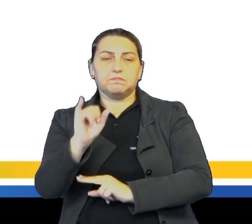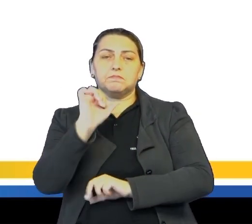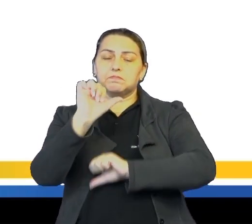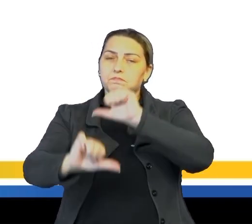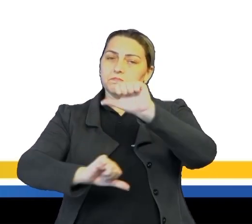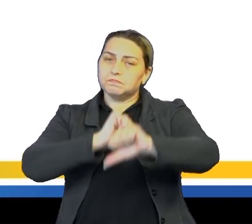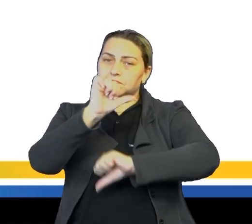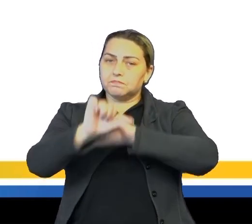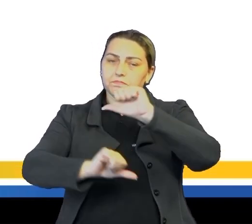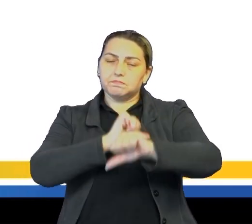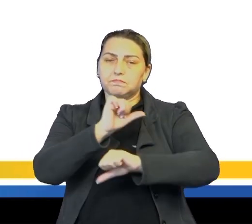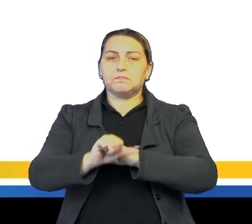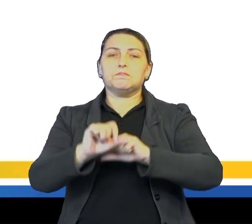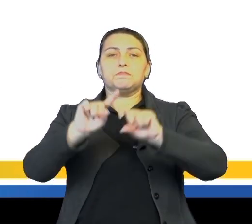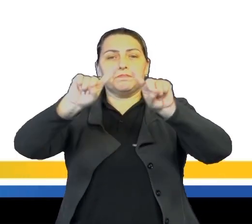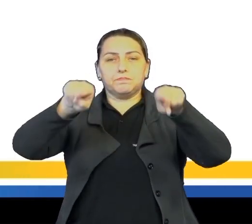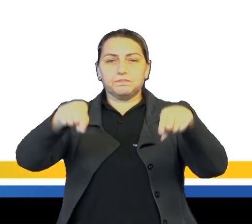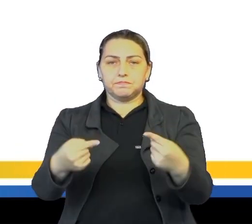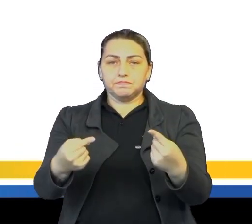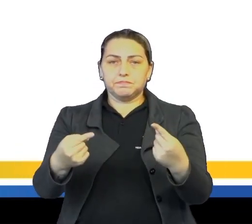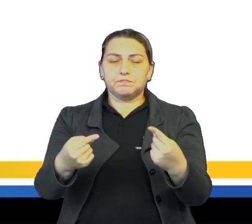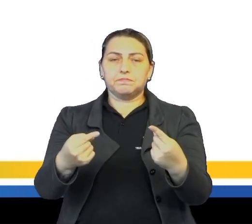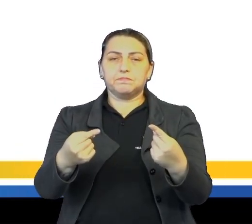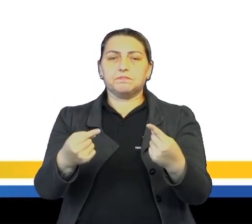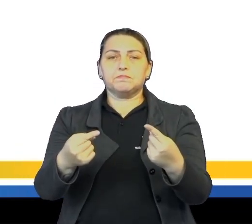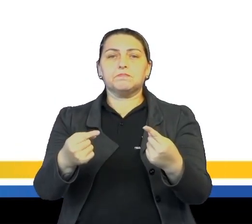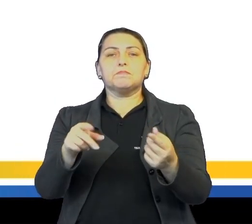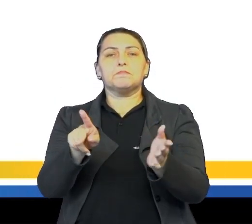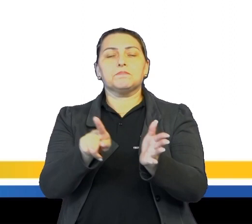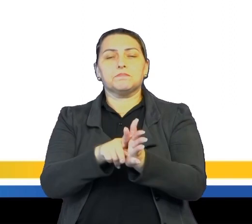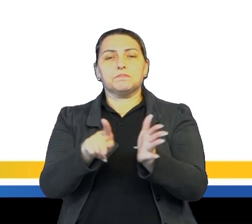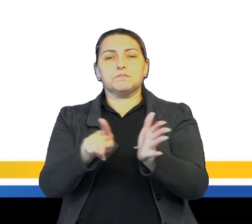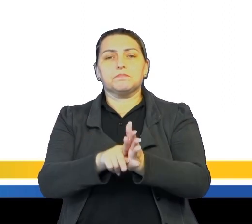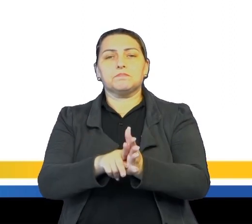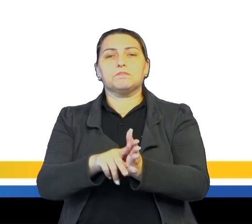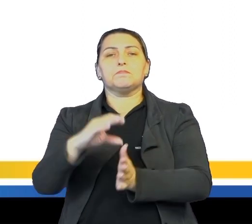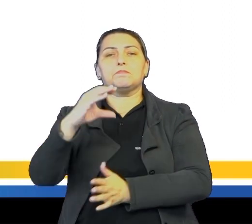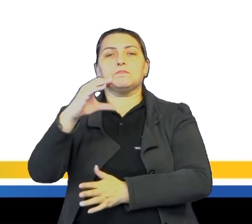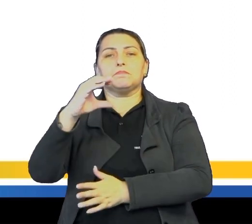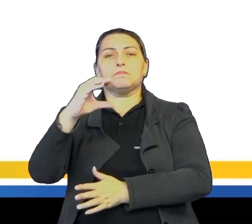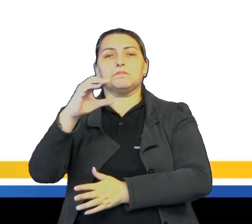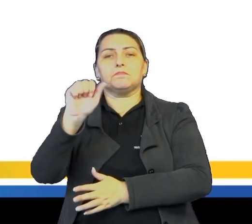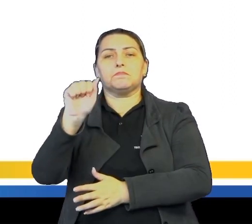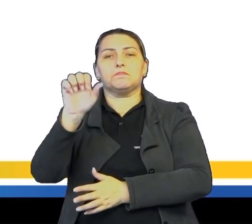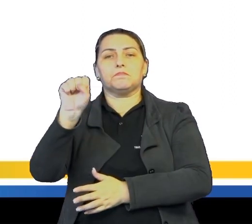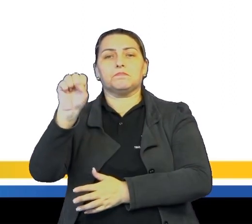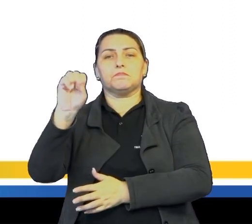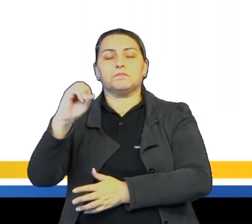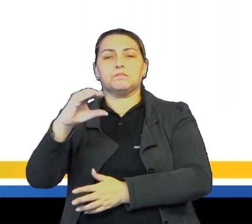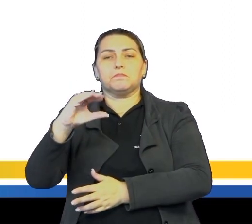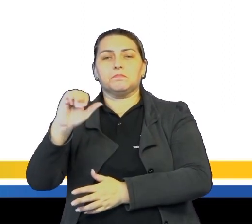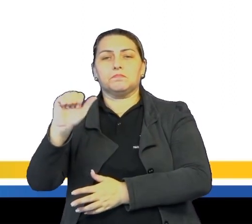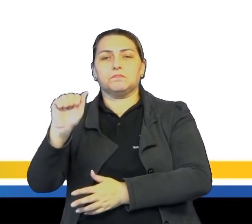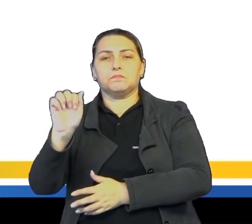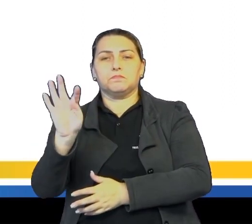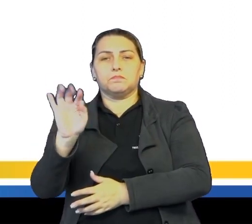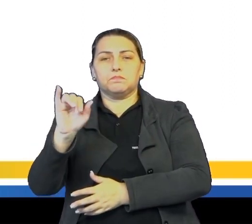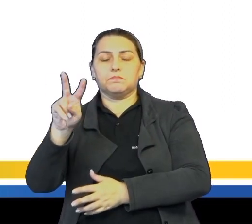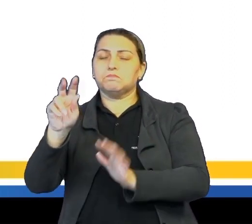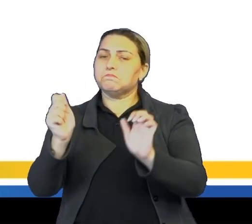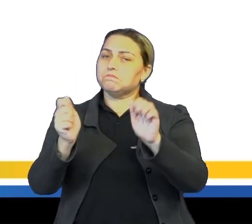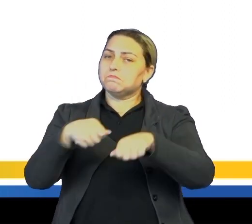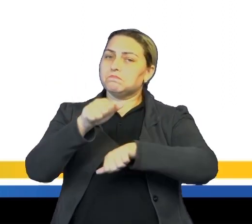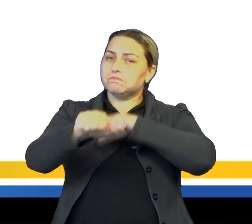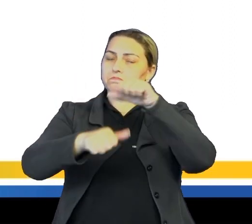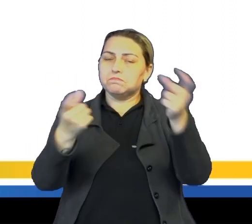só alterou a ordem e envolver um parênteses ali gente nós temos a propriedade associativa que ela permite